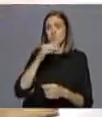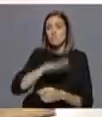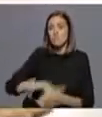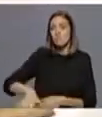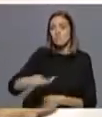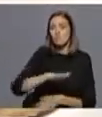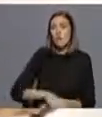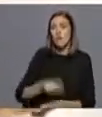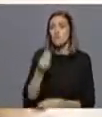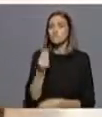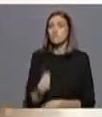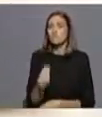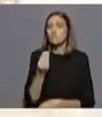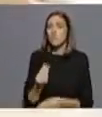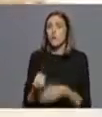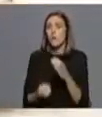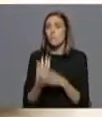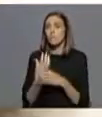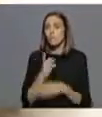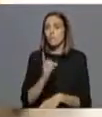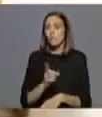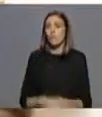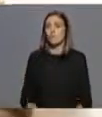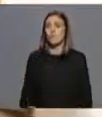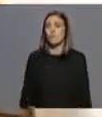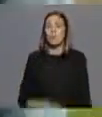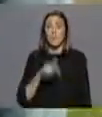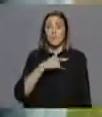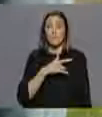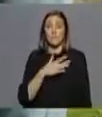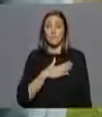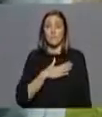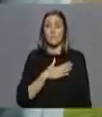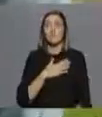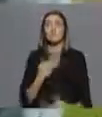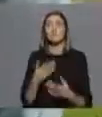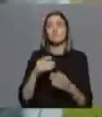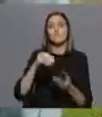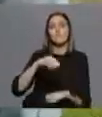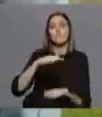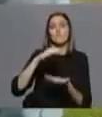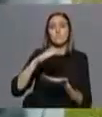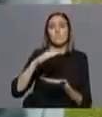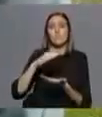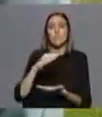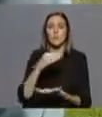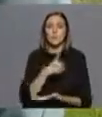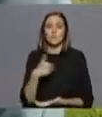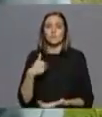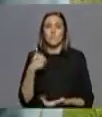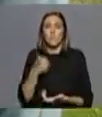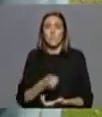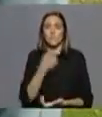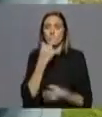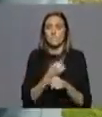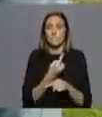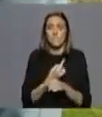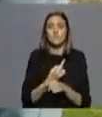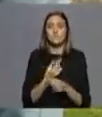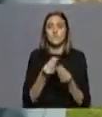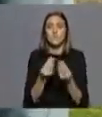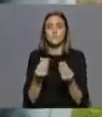tipo de produções. Esta empresa está a apostar nos snacks saudáveis, na quarta gama, com um produto de